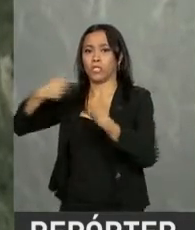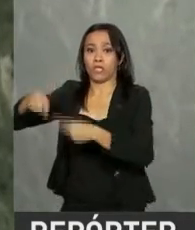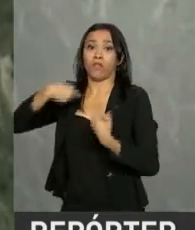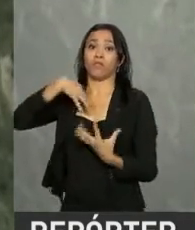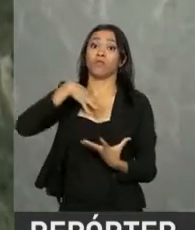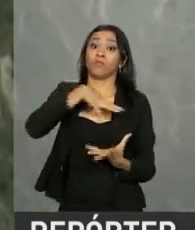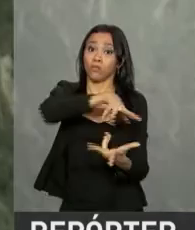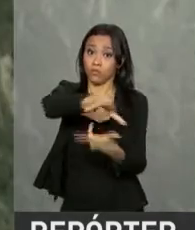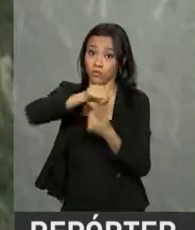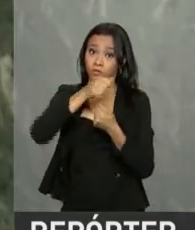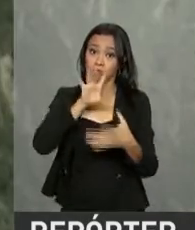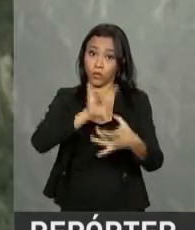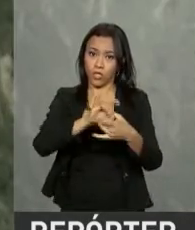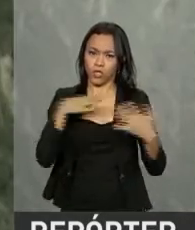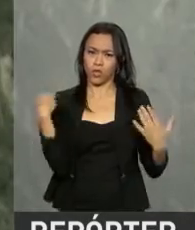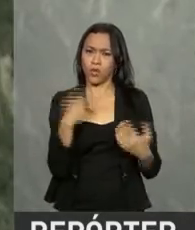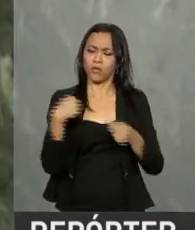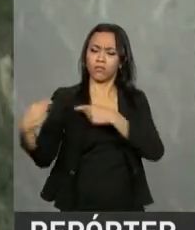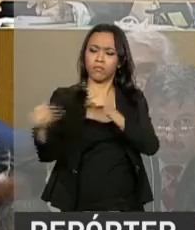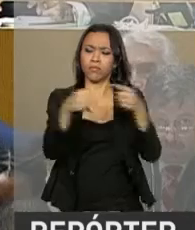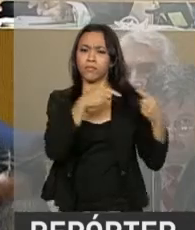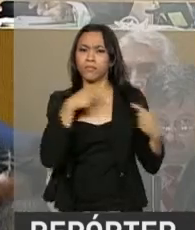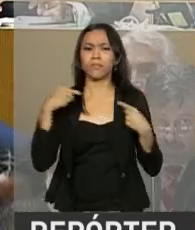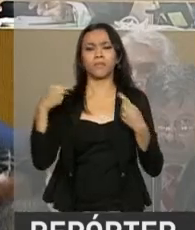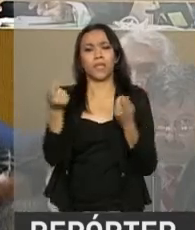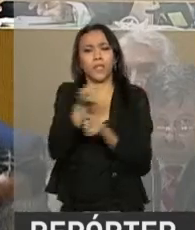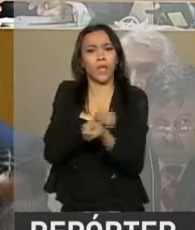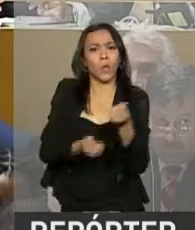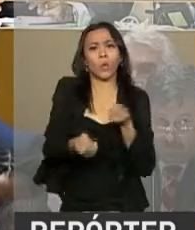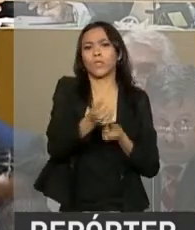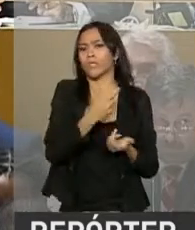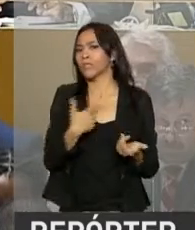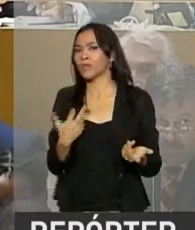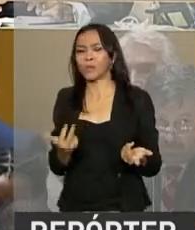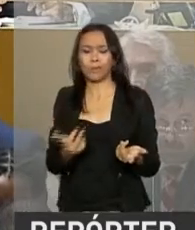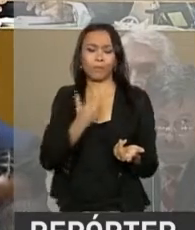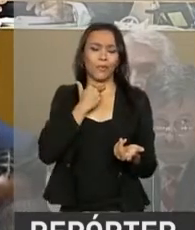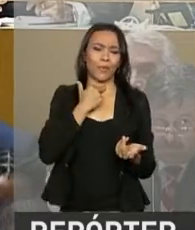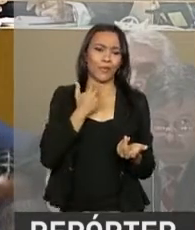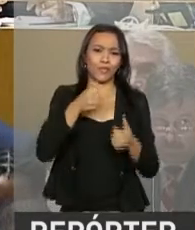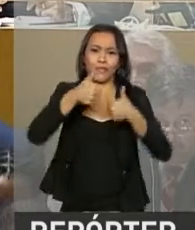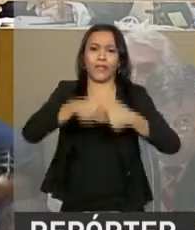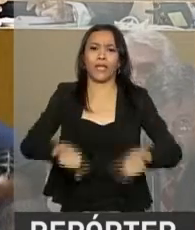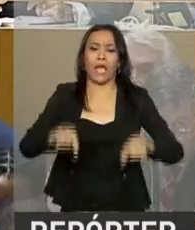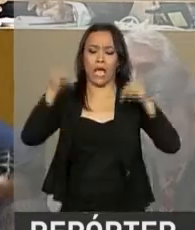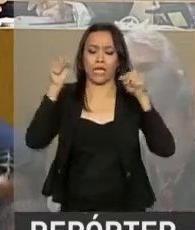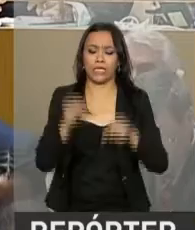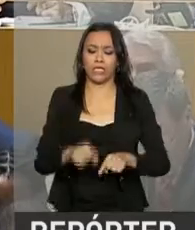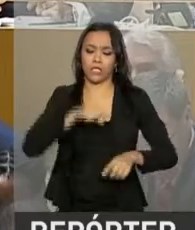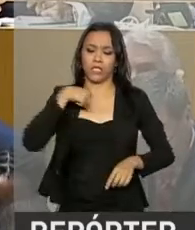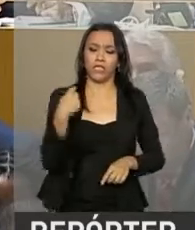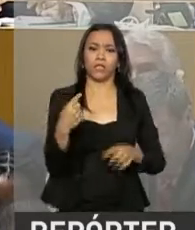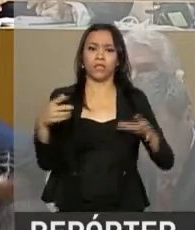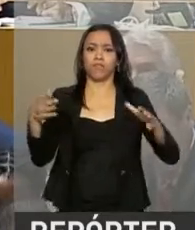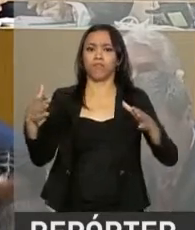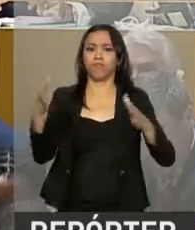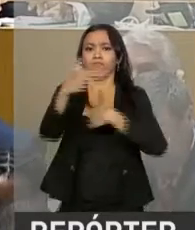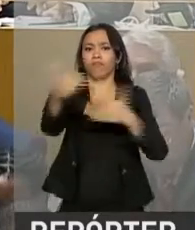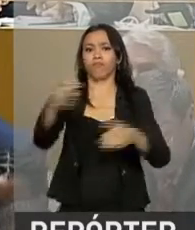Nossos debates e negociações não podem confinar-se a estas salas e